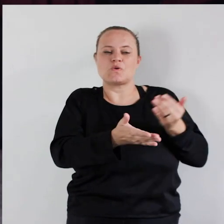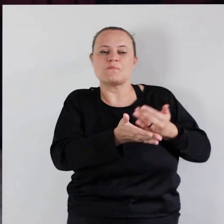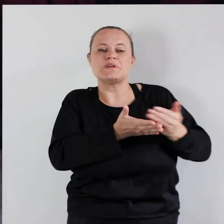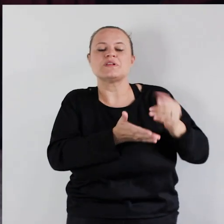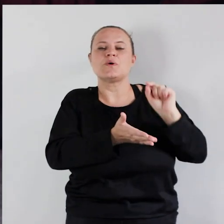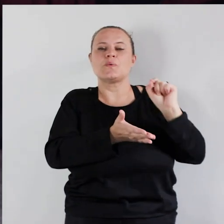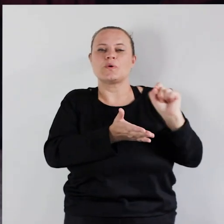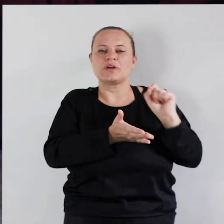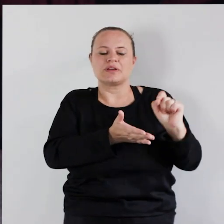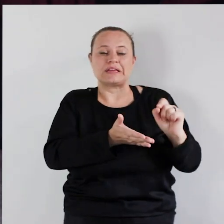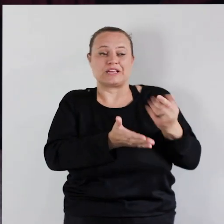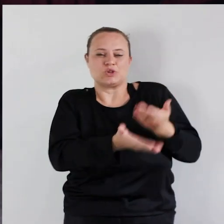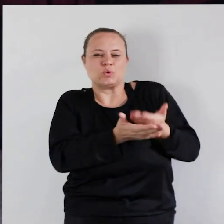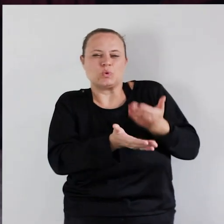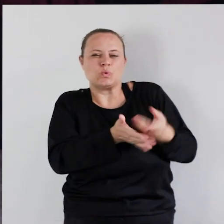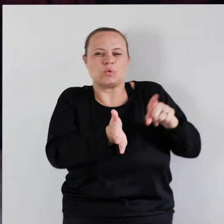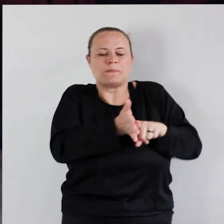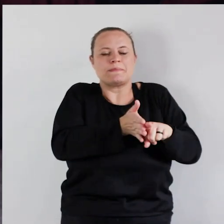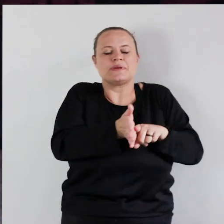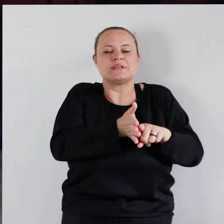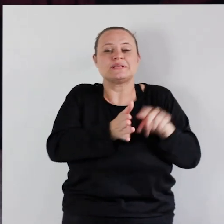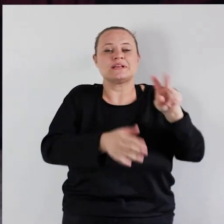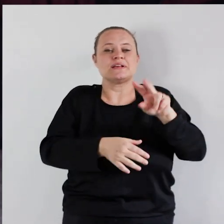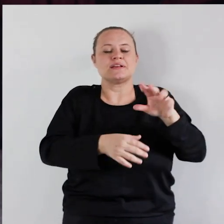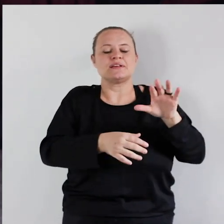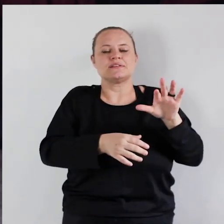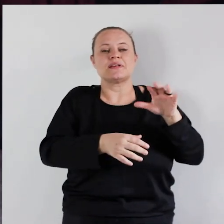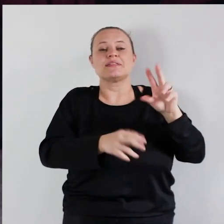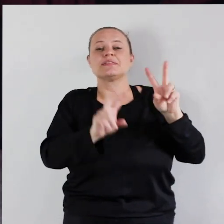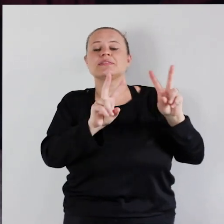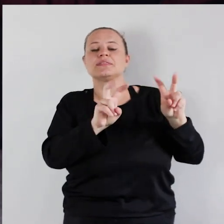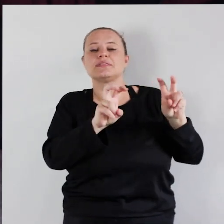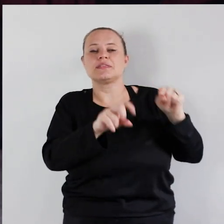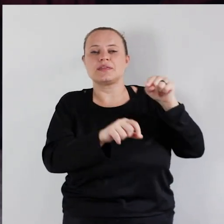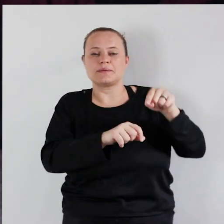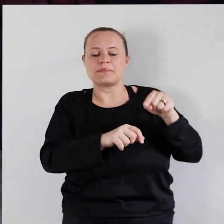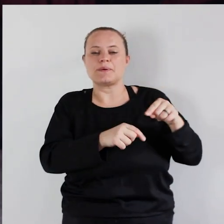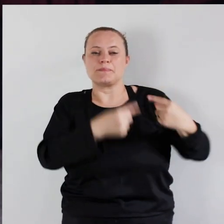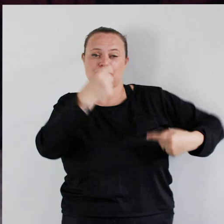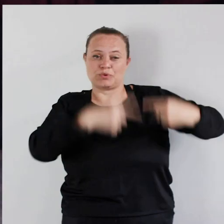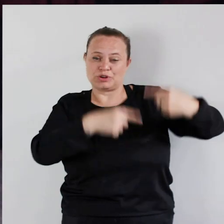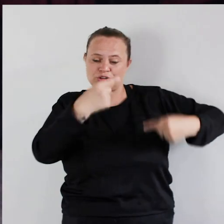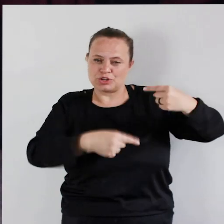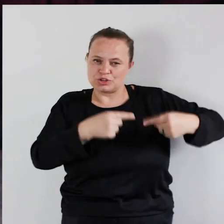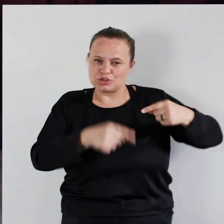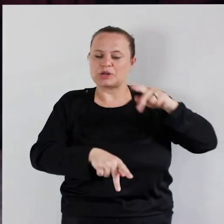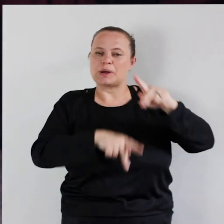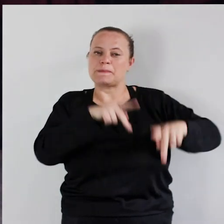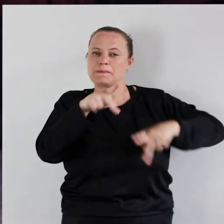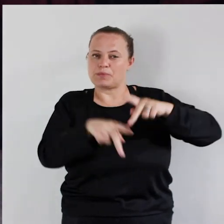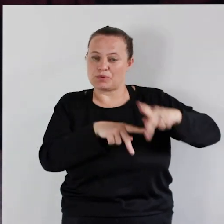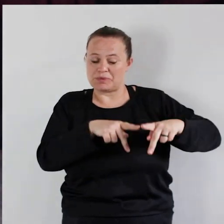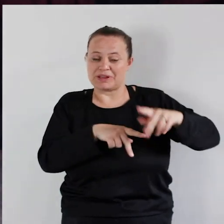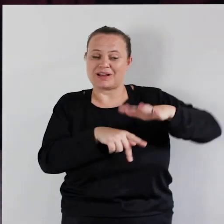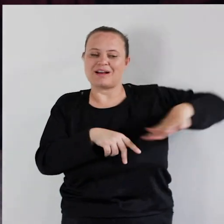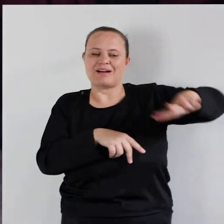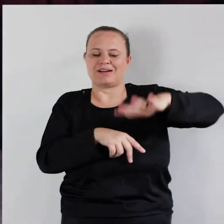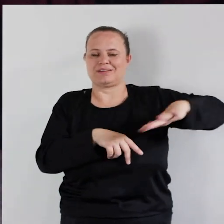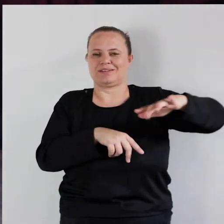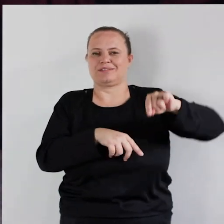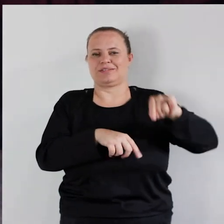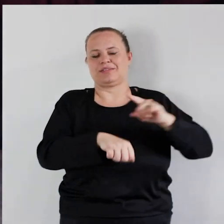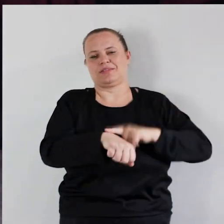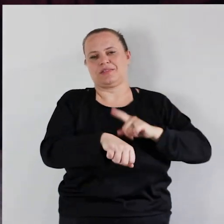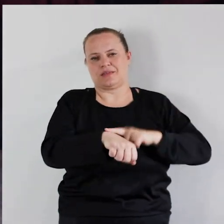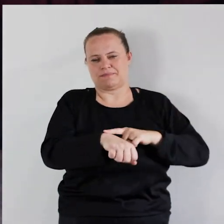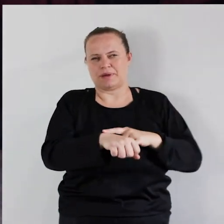eles são muito fortes em iniciar vários estudos e pesquisas relacionadas às políticas públicas